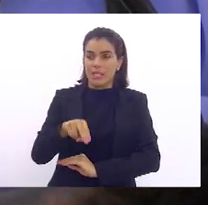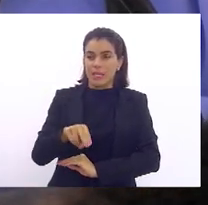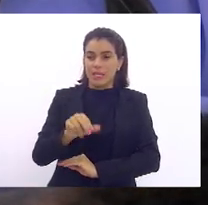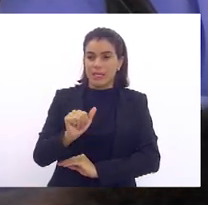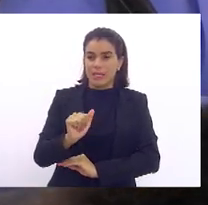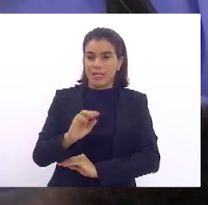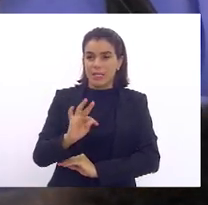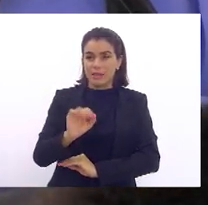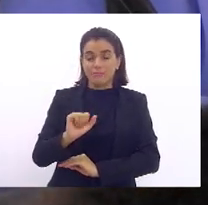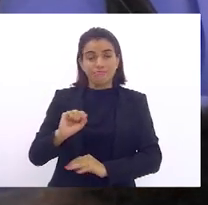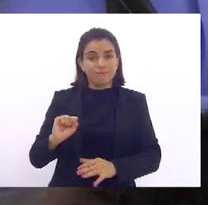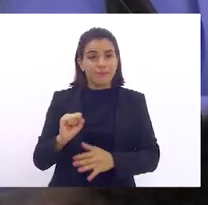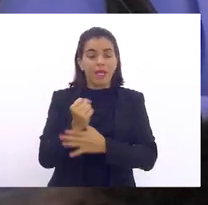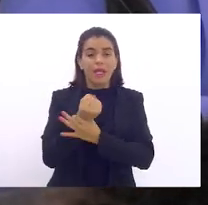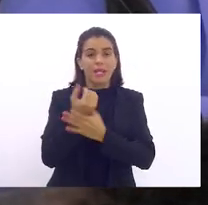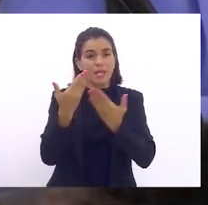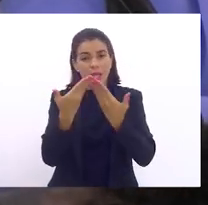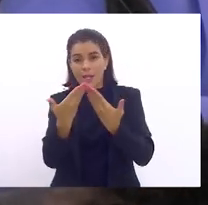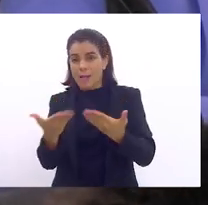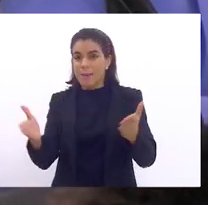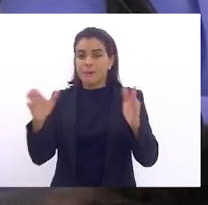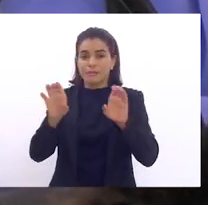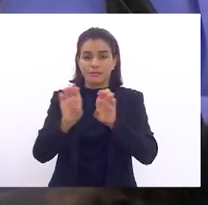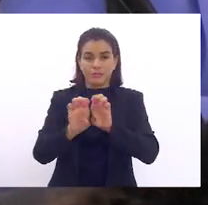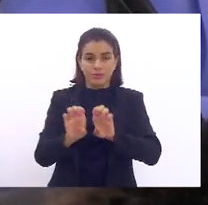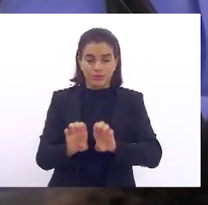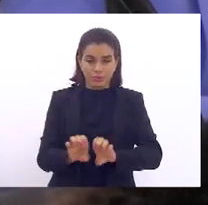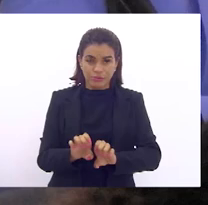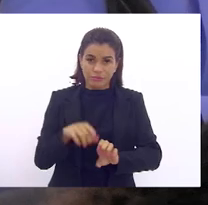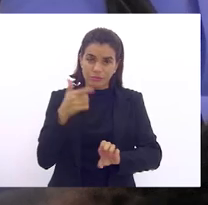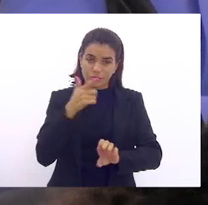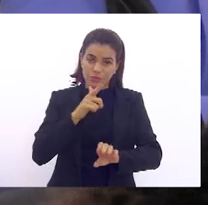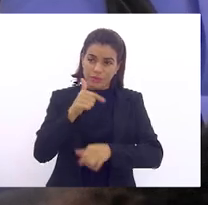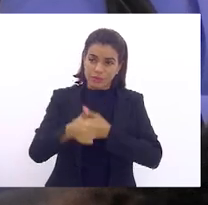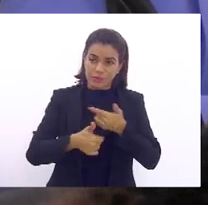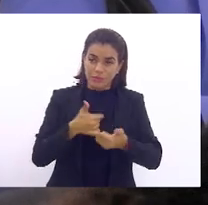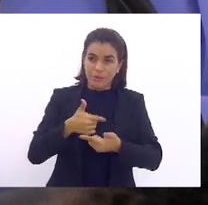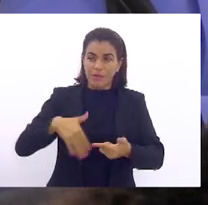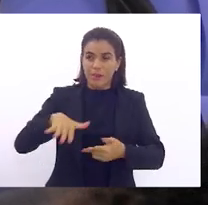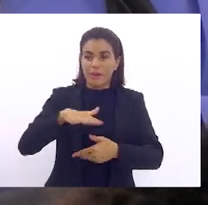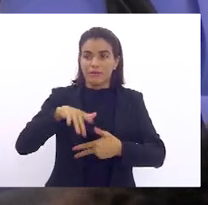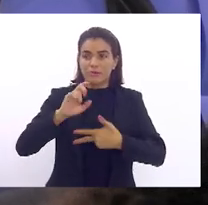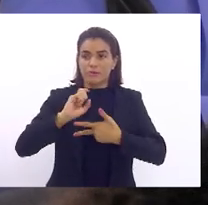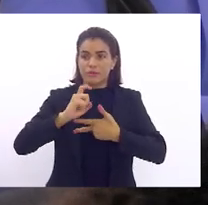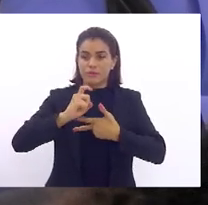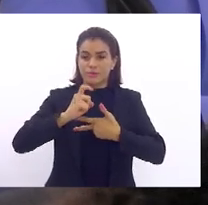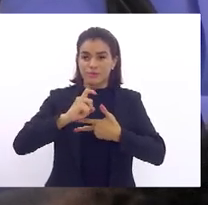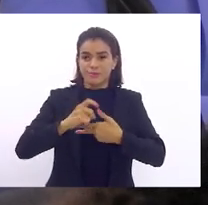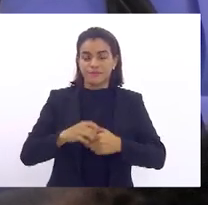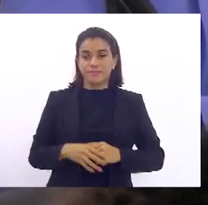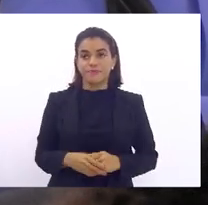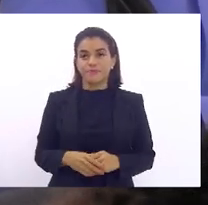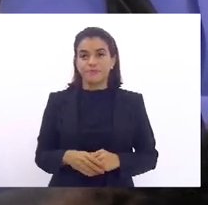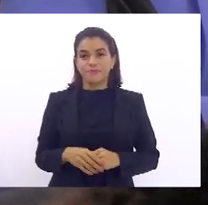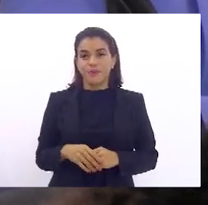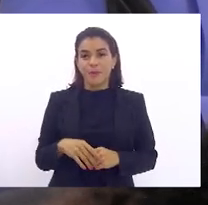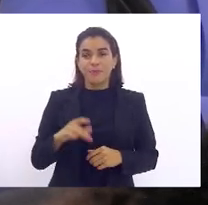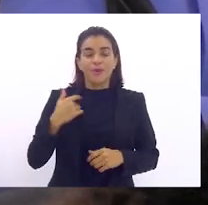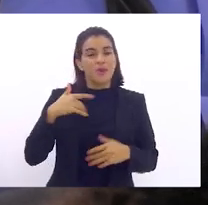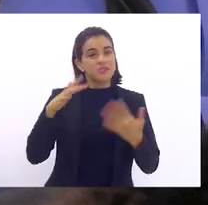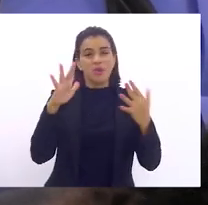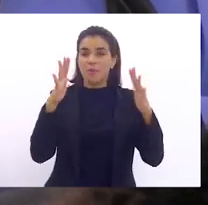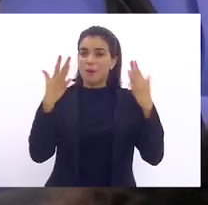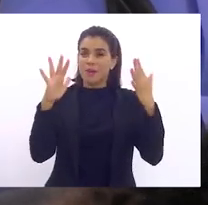garante né ampliação também dessa estrutura pra gente trabalhar aqui no âmbito do executivo tá acho que é isso né No mais eu acho que